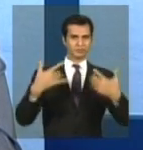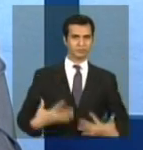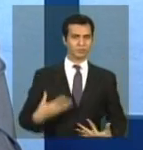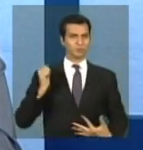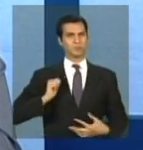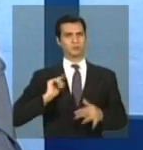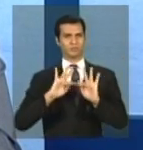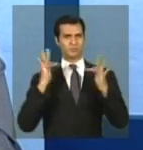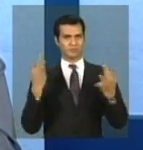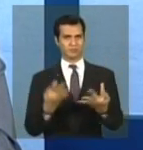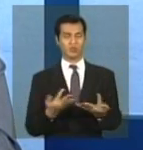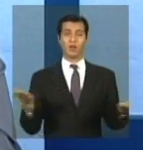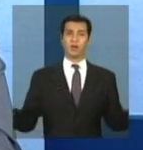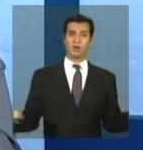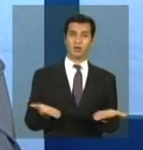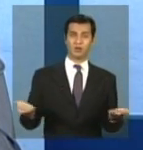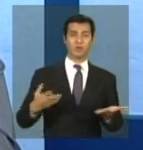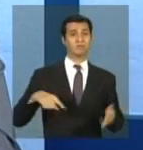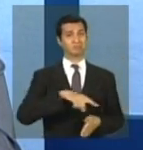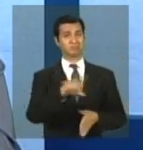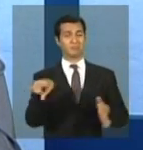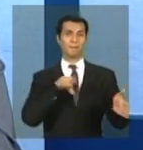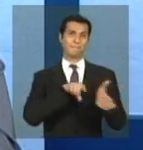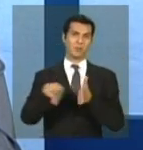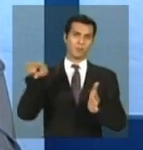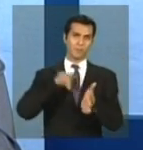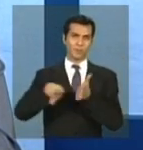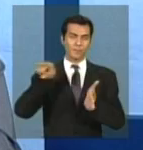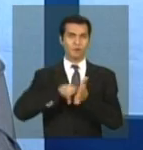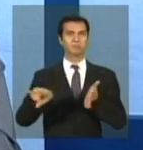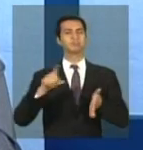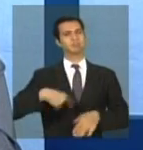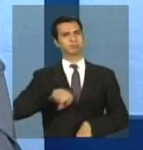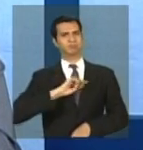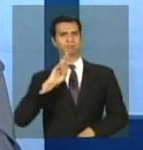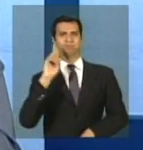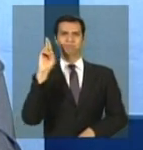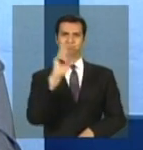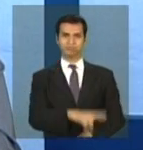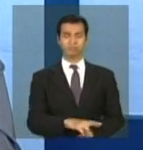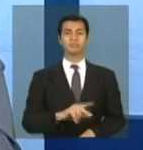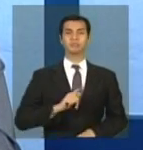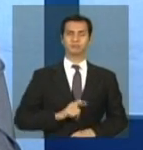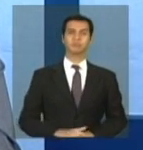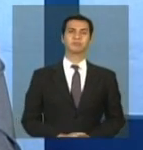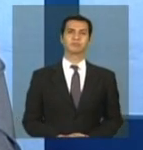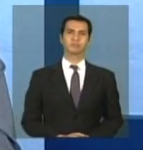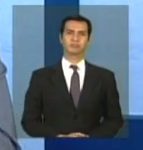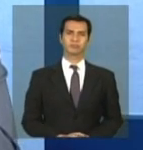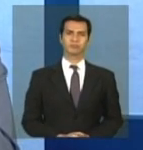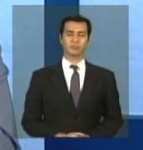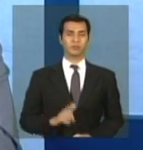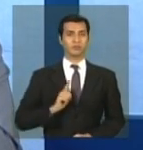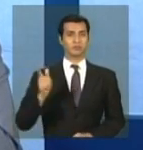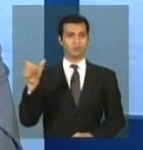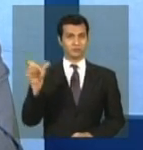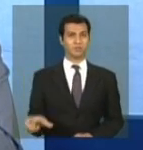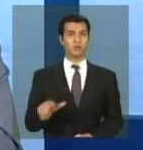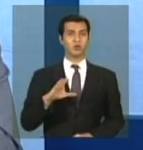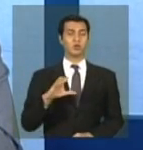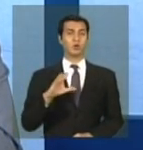Bolsa Família. Vamos agora às perguntas enviadas pelos telespectadores, que serão respondidas pelo Coordenador-Geral